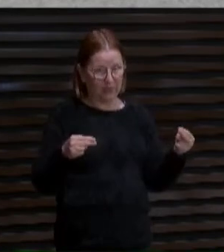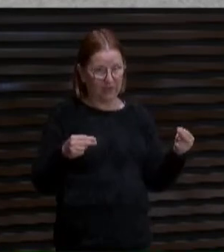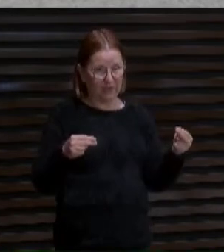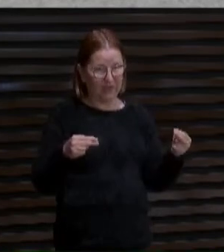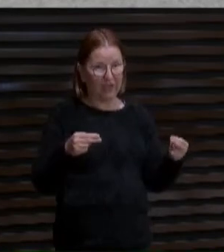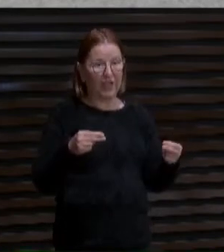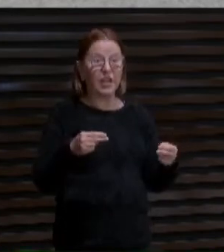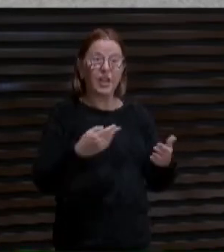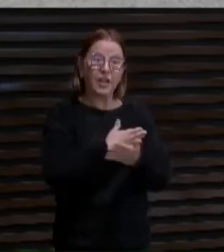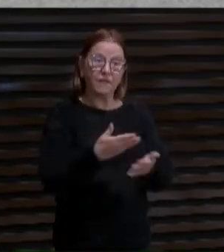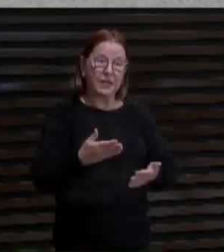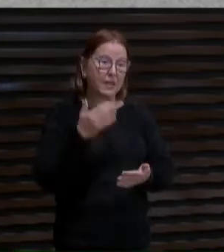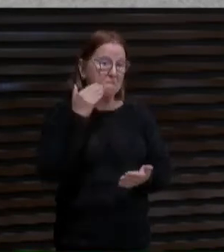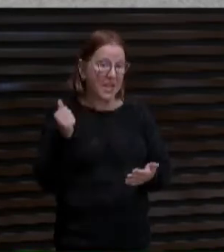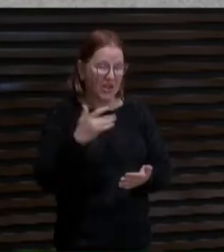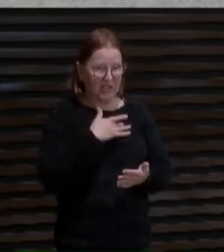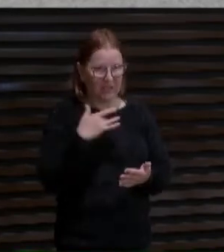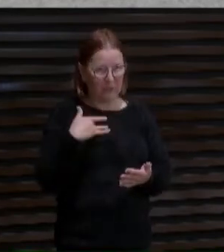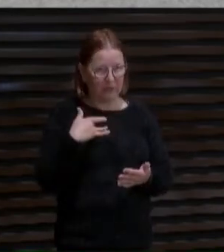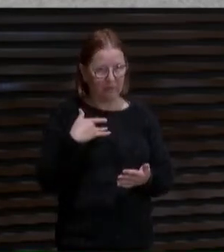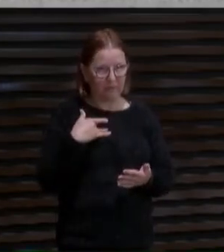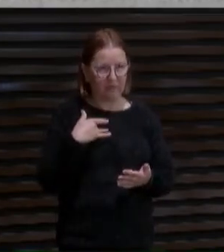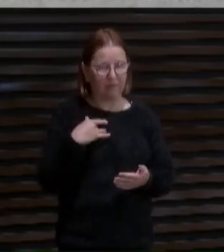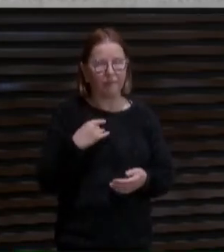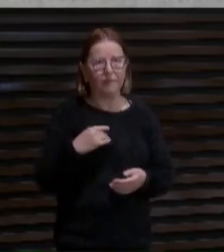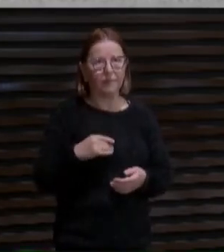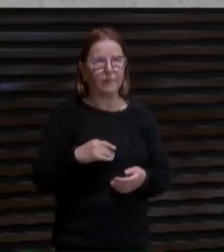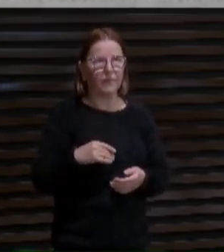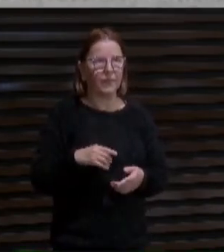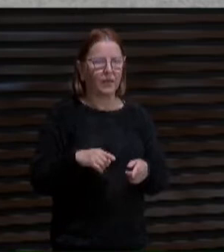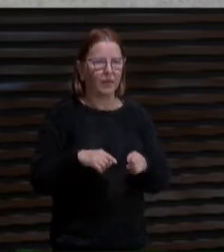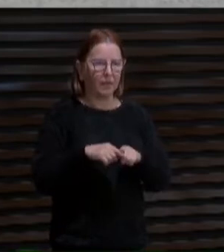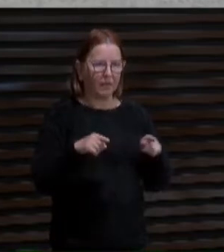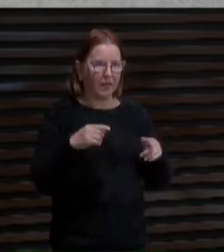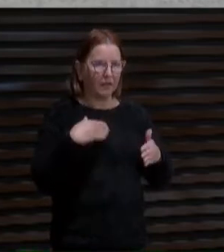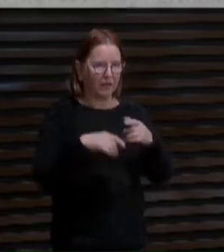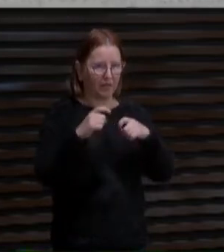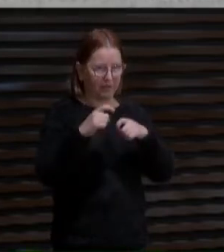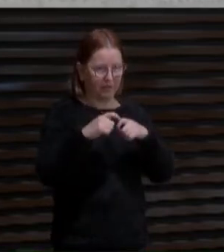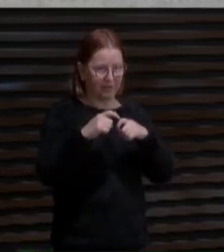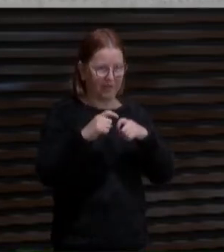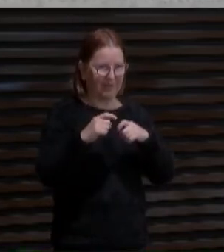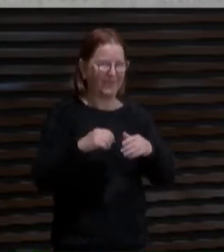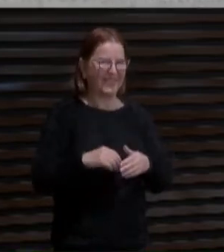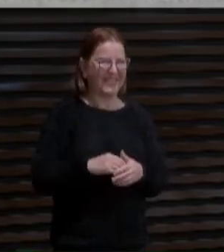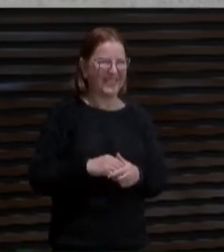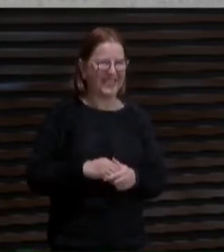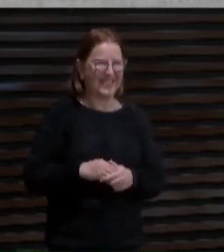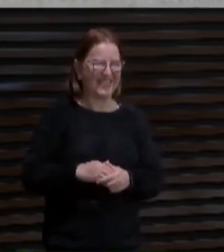sua saúde aí eu fui falar das doenças sexualmente falou os outros 60% tá aí